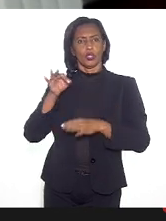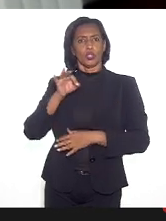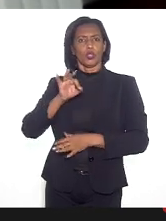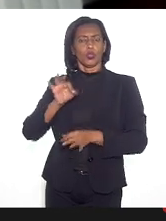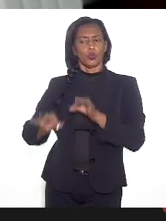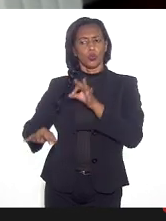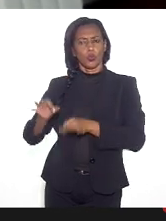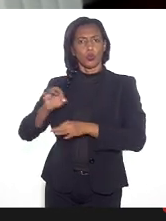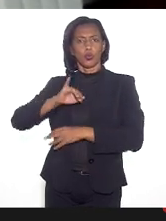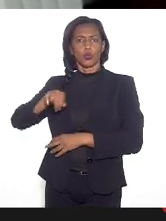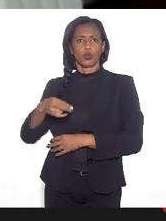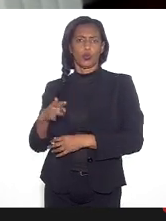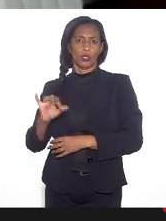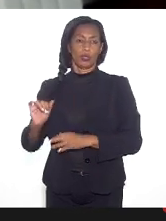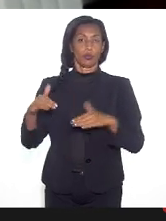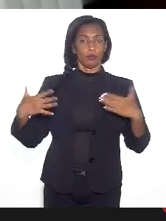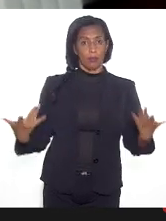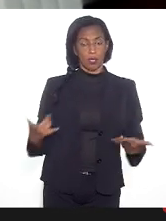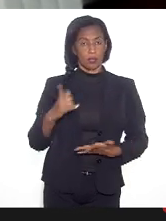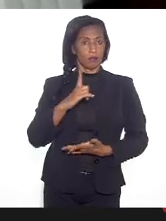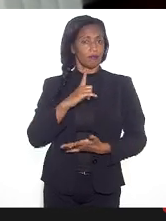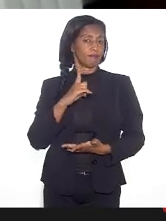estreitas, mas, obviamente,